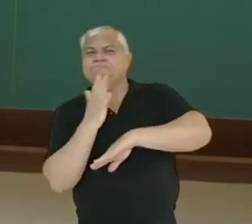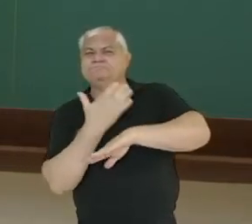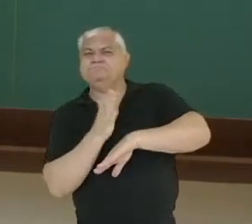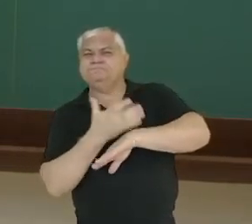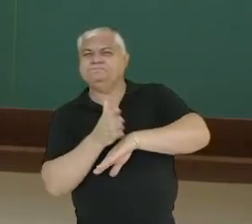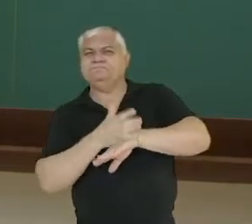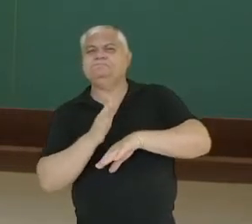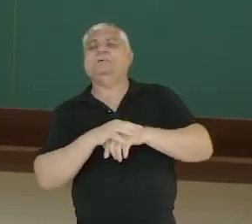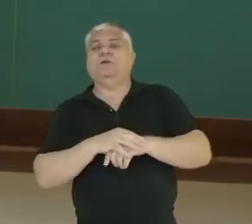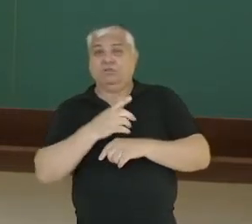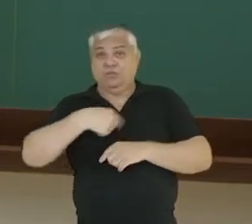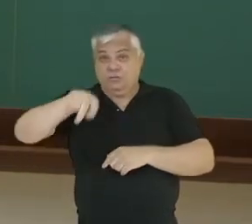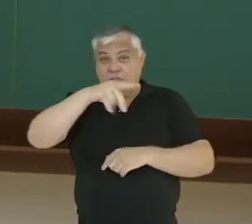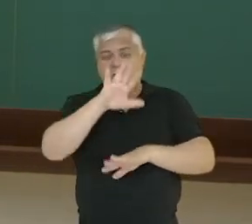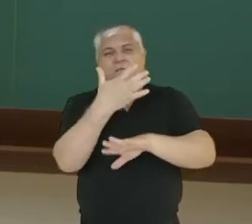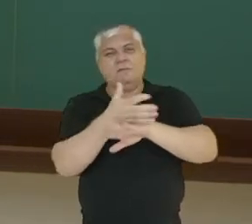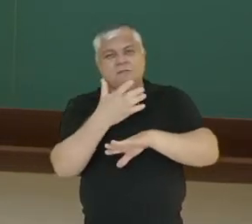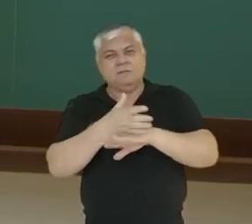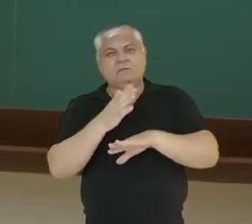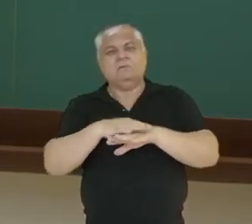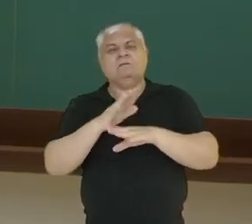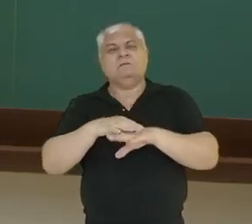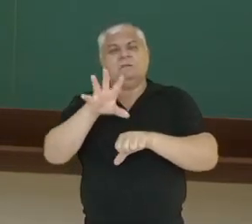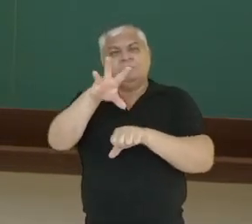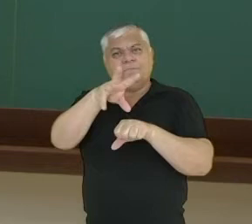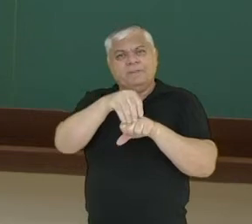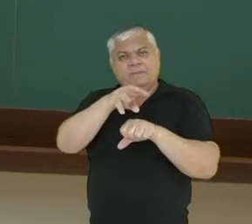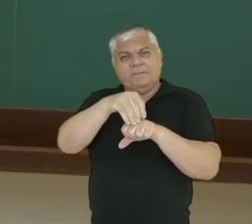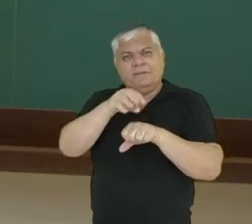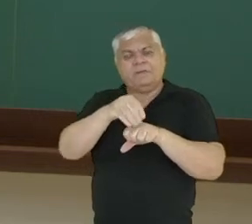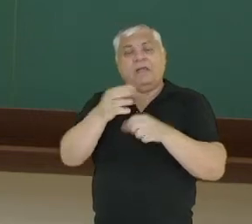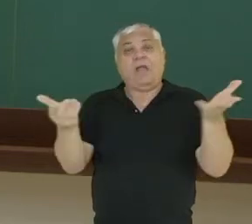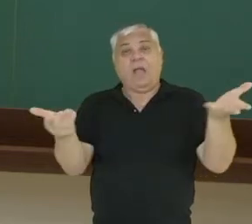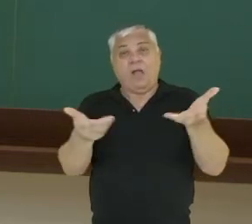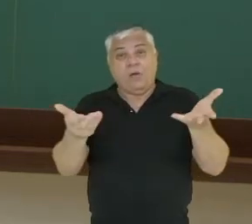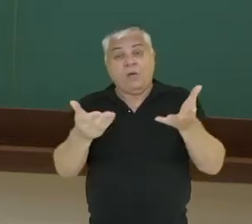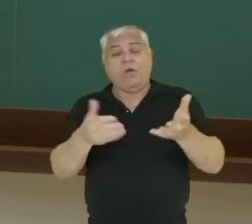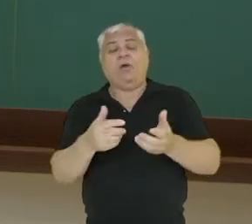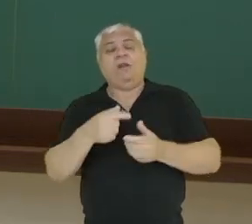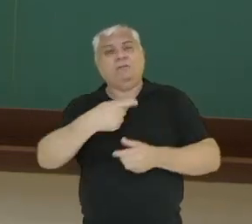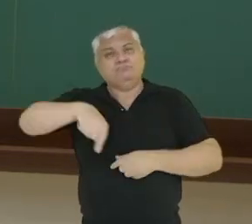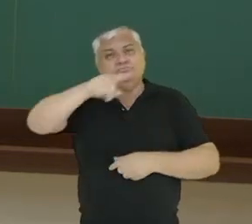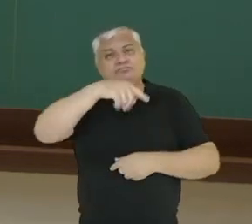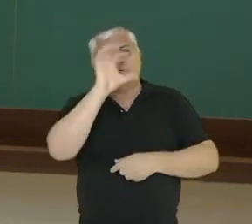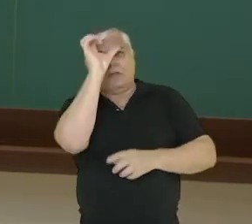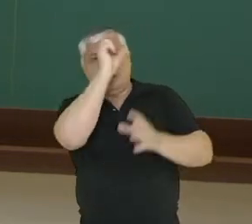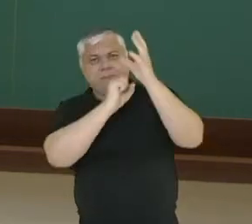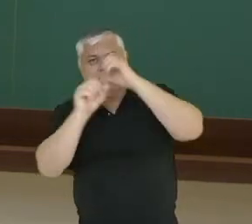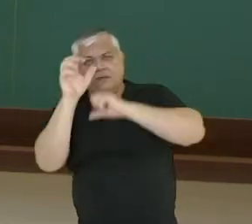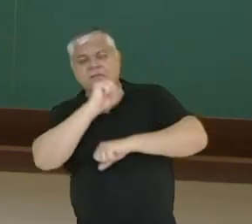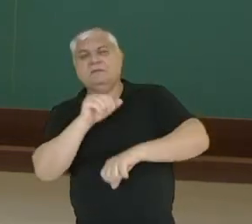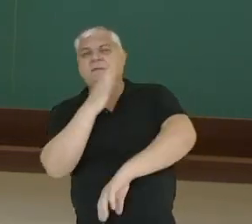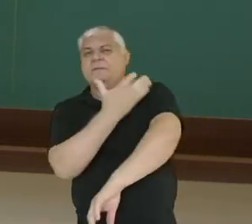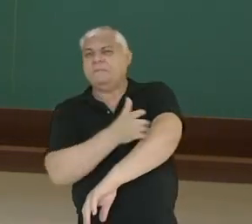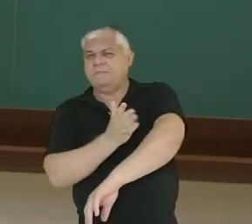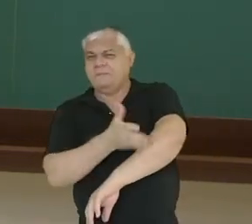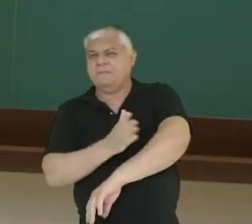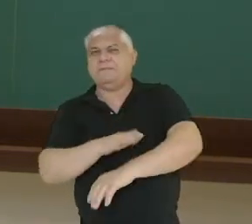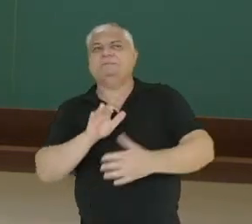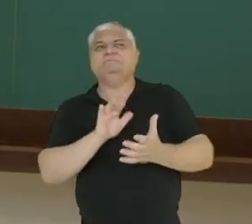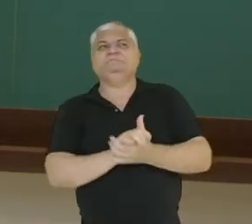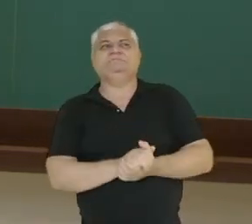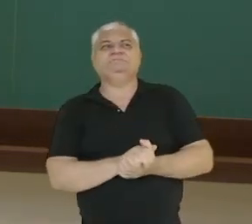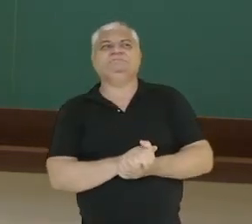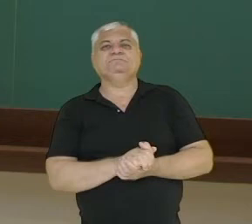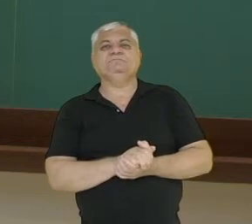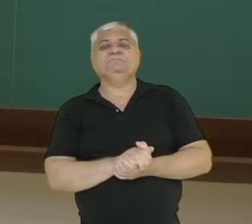vamos praticar todo esse conhecimento que vamos construir juntos com exercícios. Muito